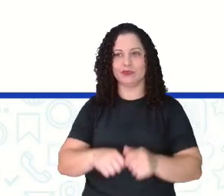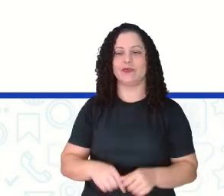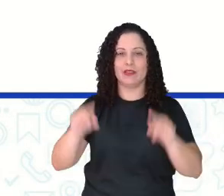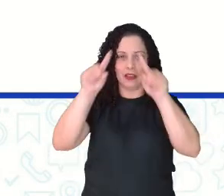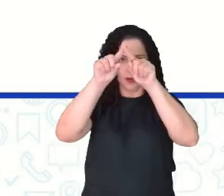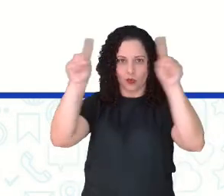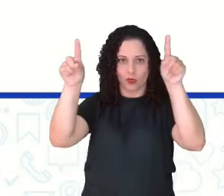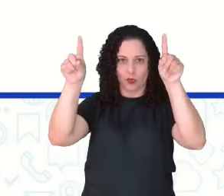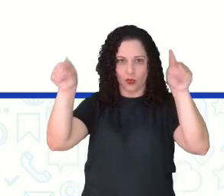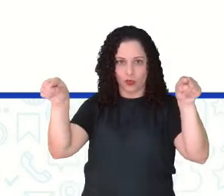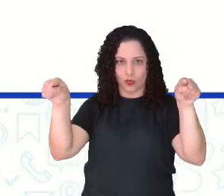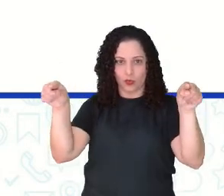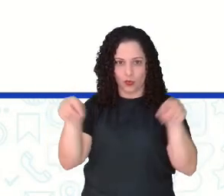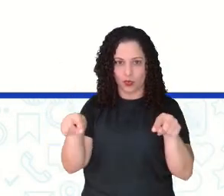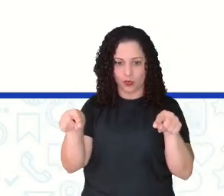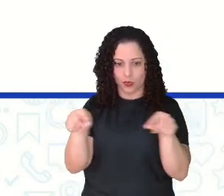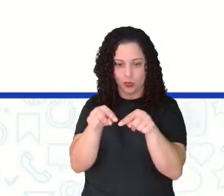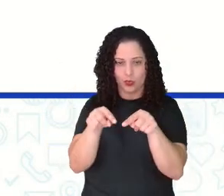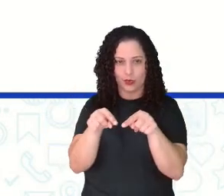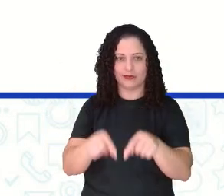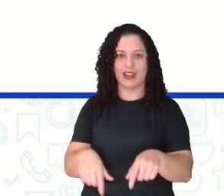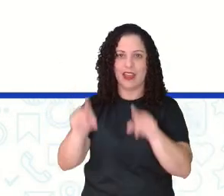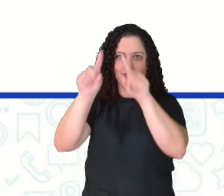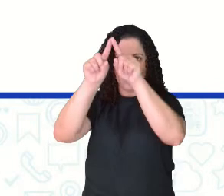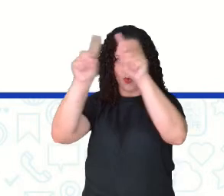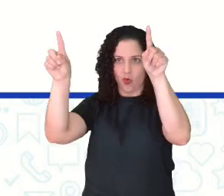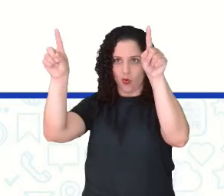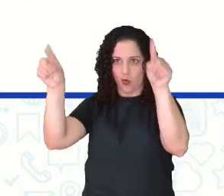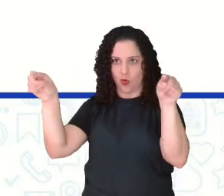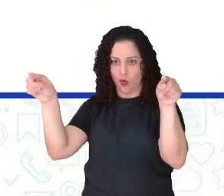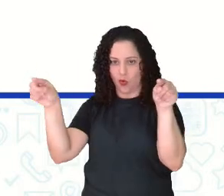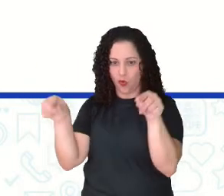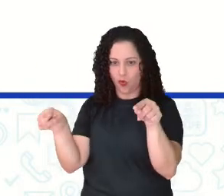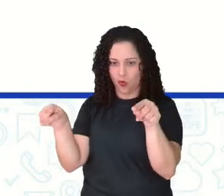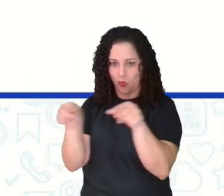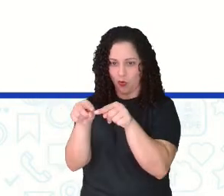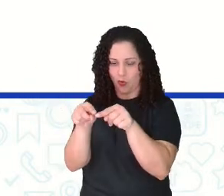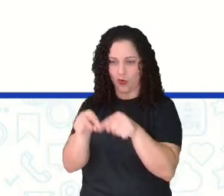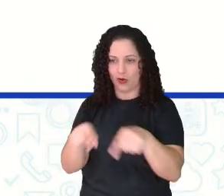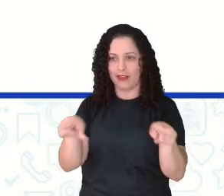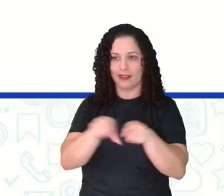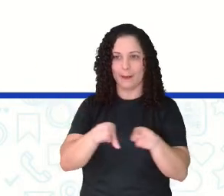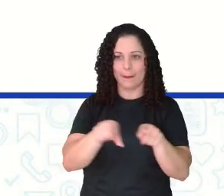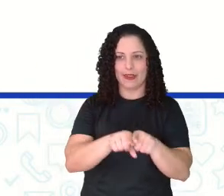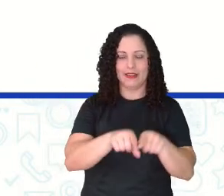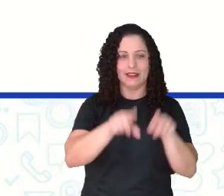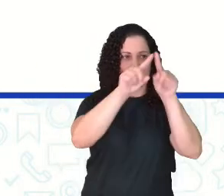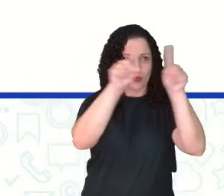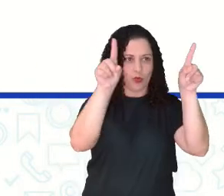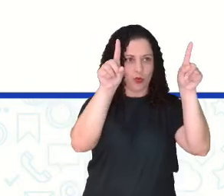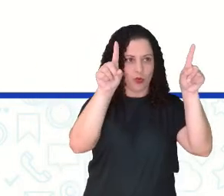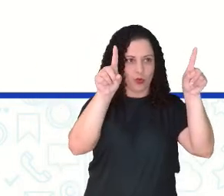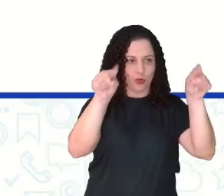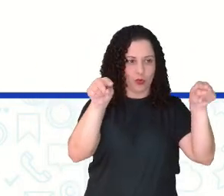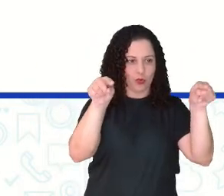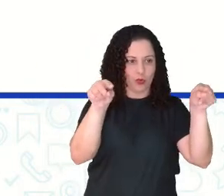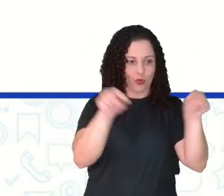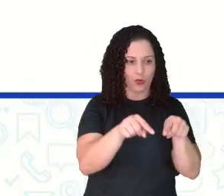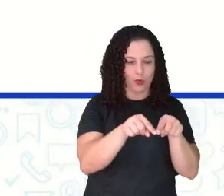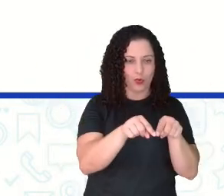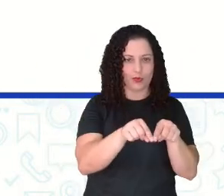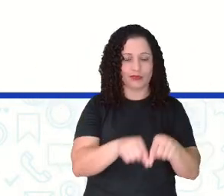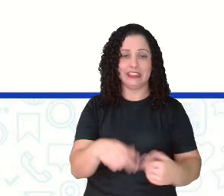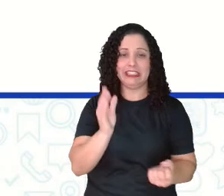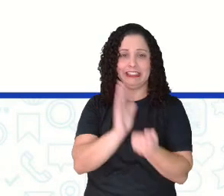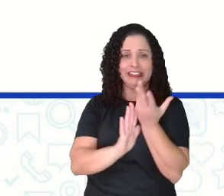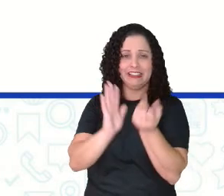quando ele juntou aí vários pentágonos e vários hexágonos, ele formou aí um sólido